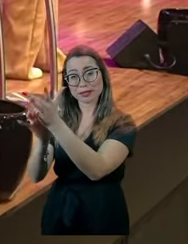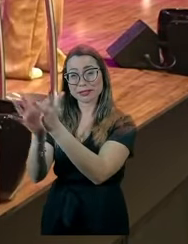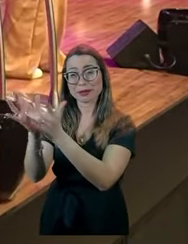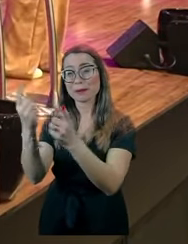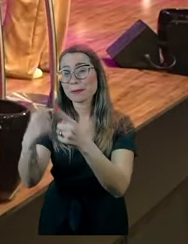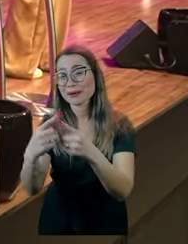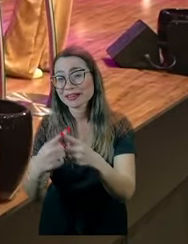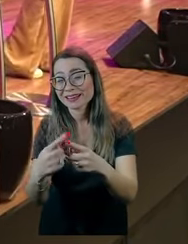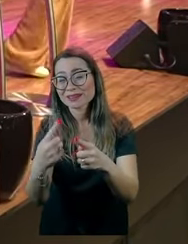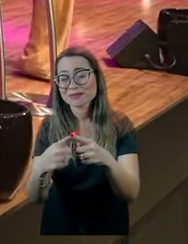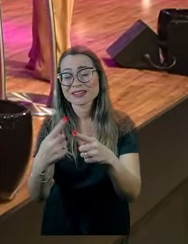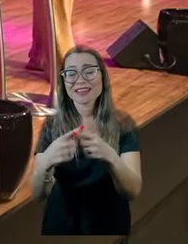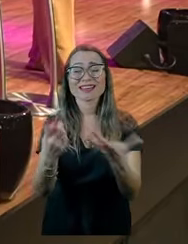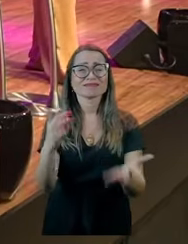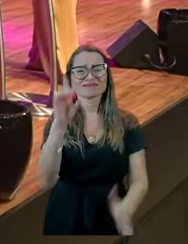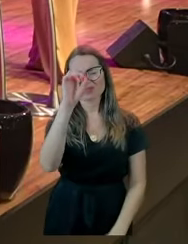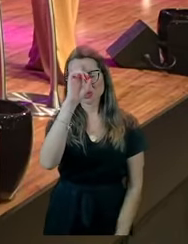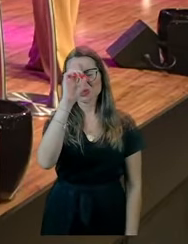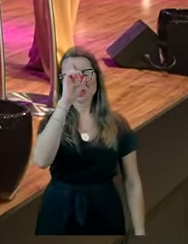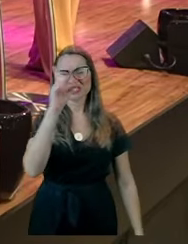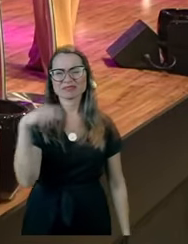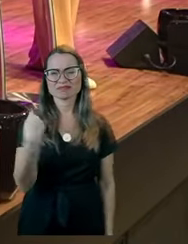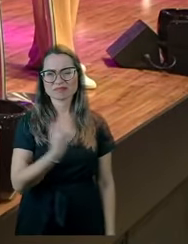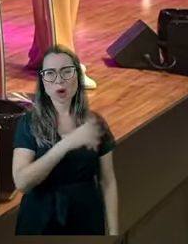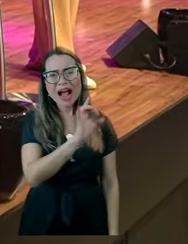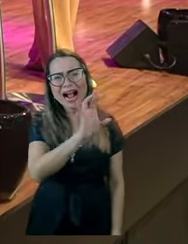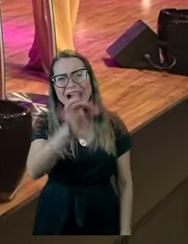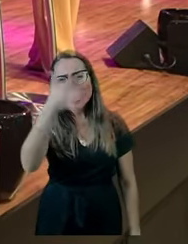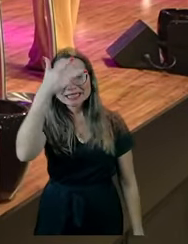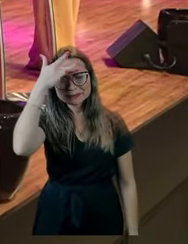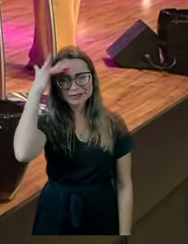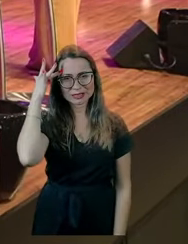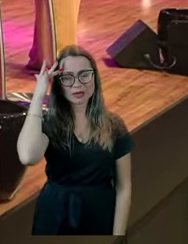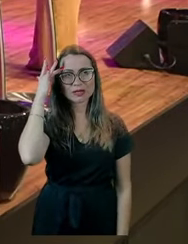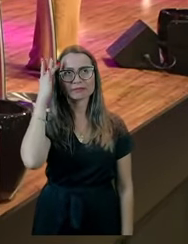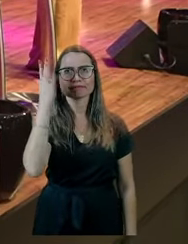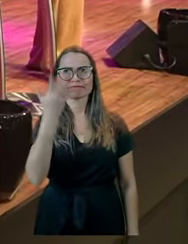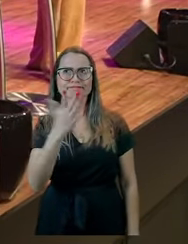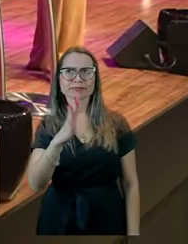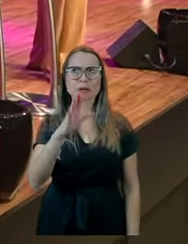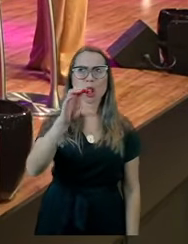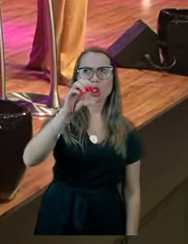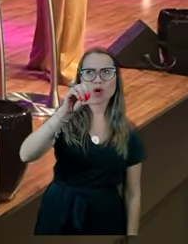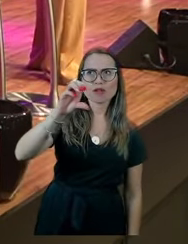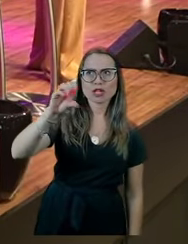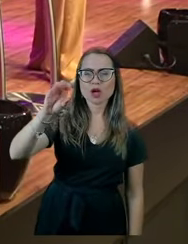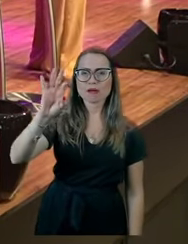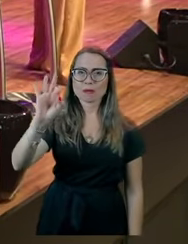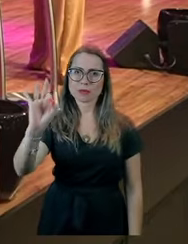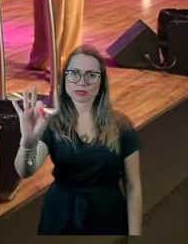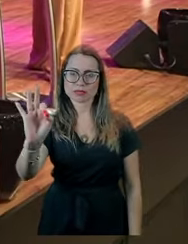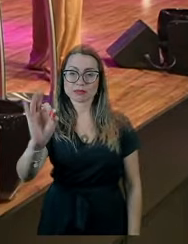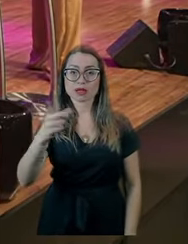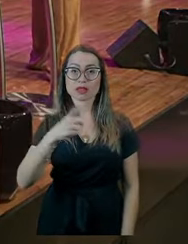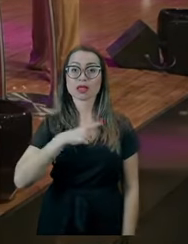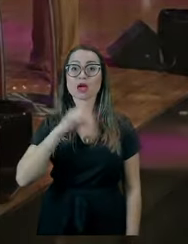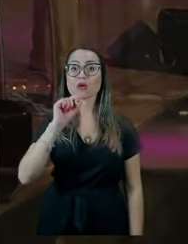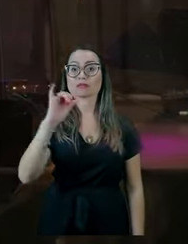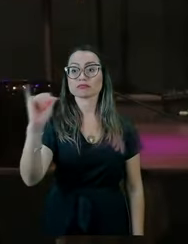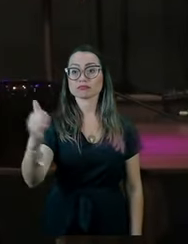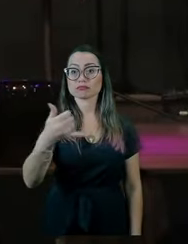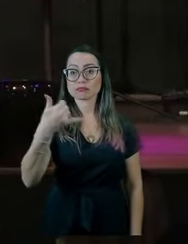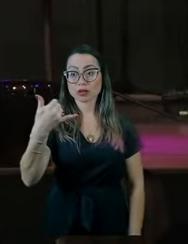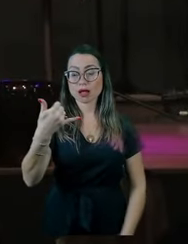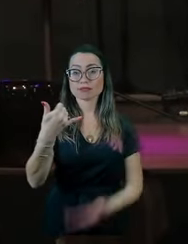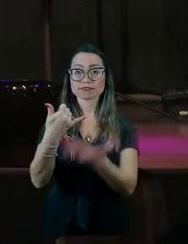muito, muito corriqueiro. Cada uma de nós, eu acho que se não dizer todas, mas 99,9% tem um celular na mão. Tem um celular